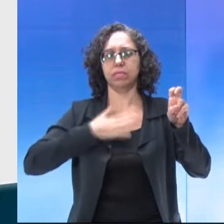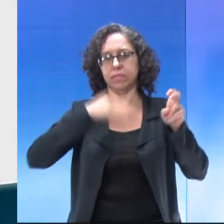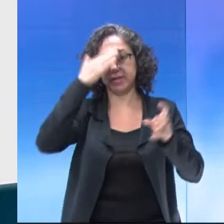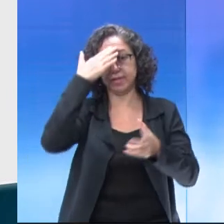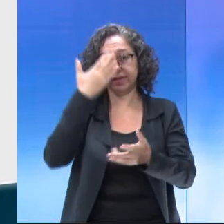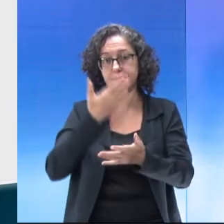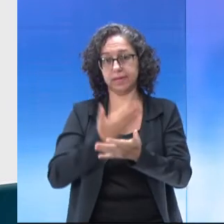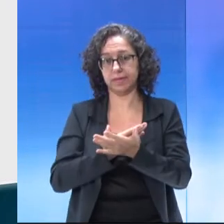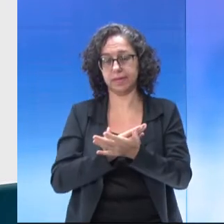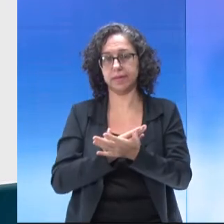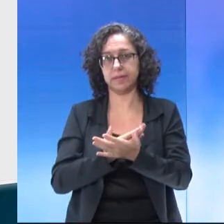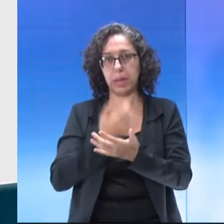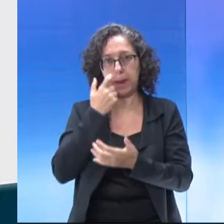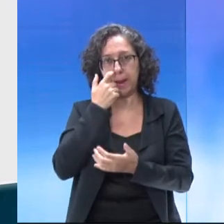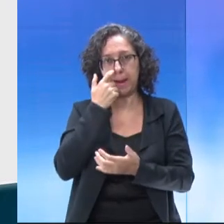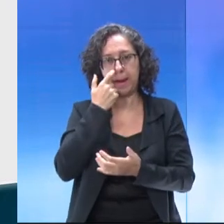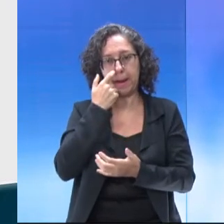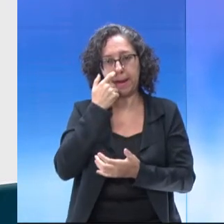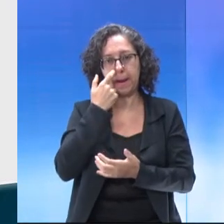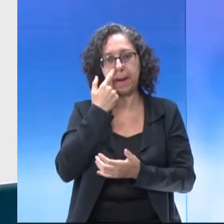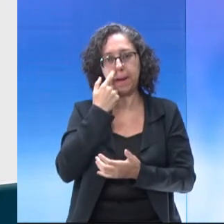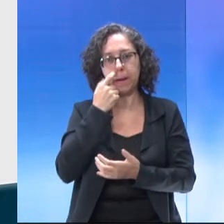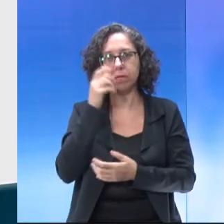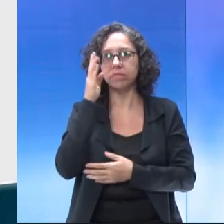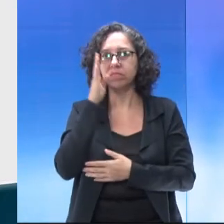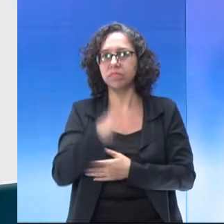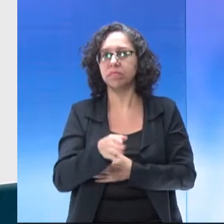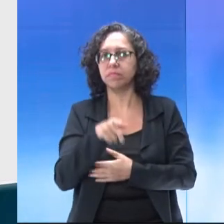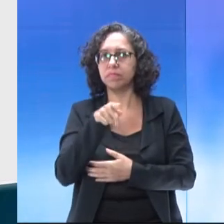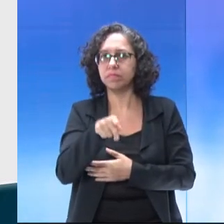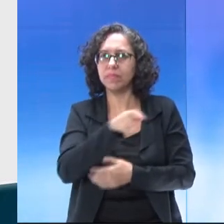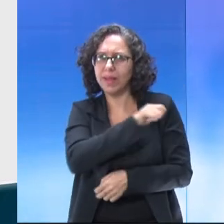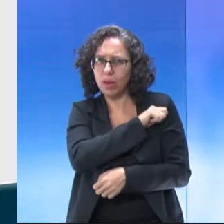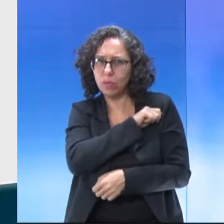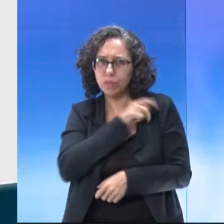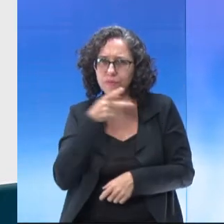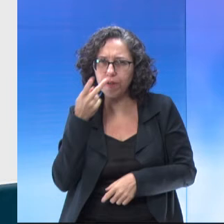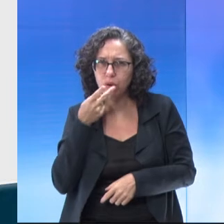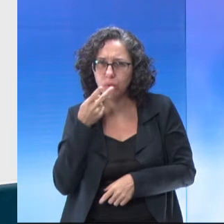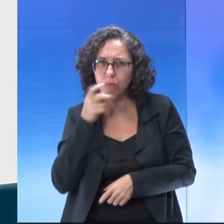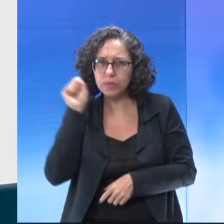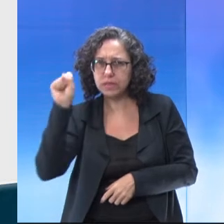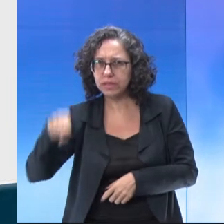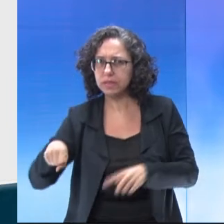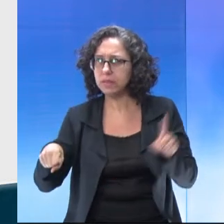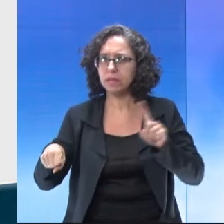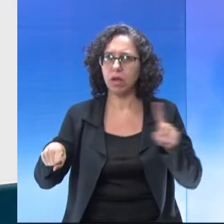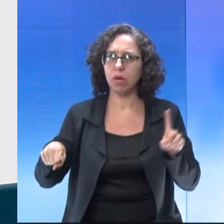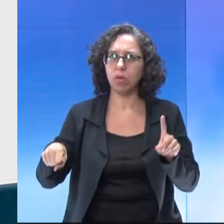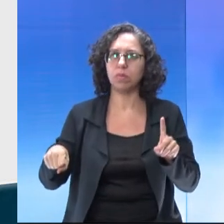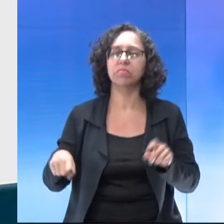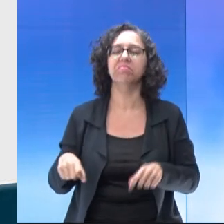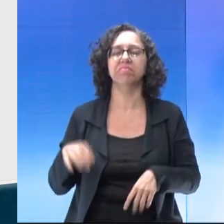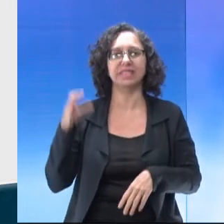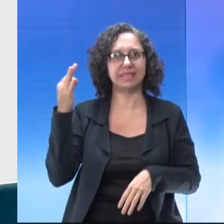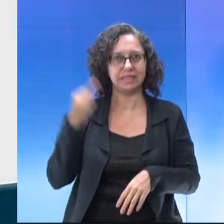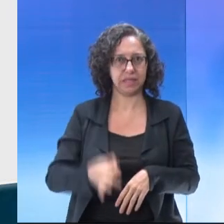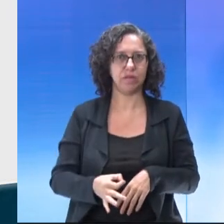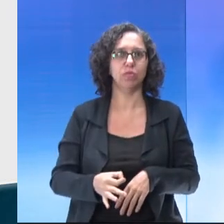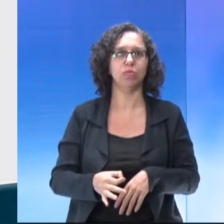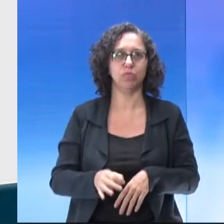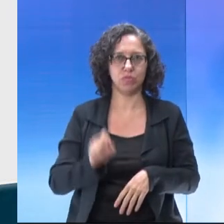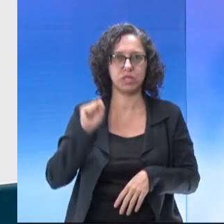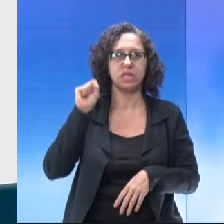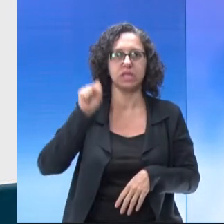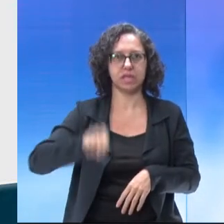primeiro parágrafo, as aspas marcam o discurso direto do aluno. O aluno disse isso, está correto. Eu tenho direito às